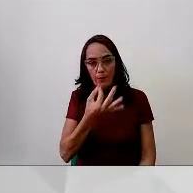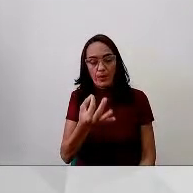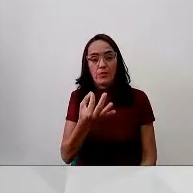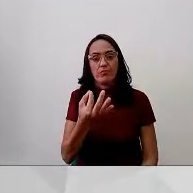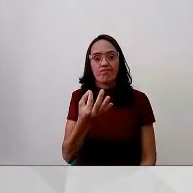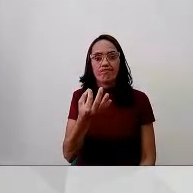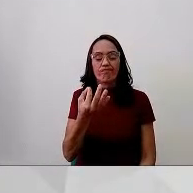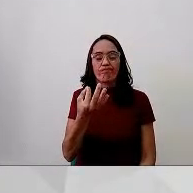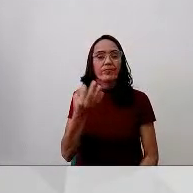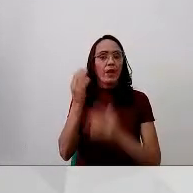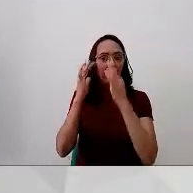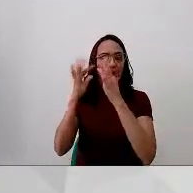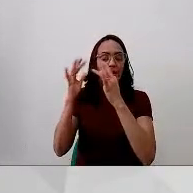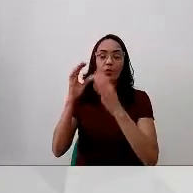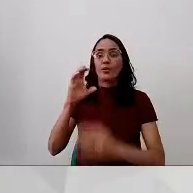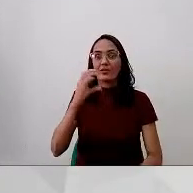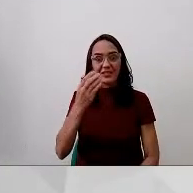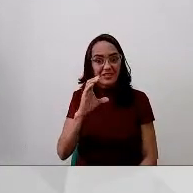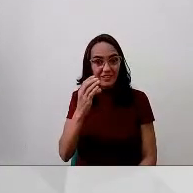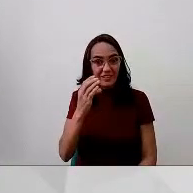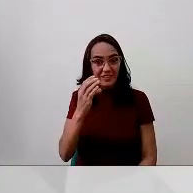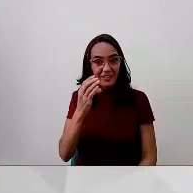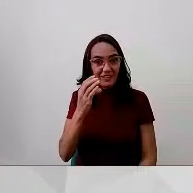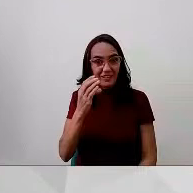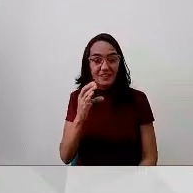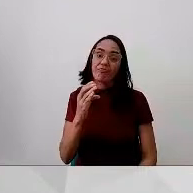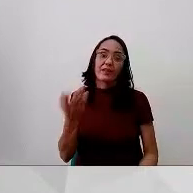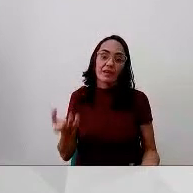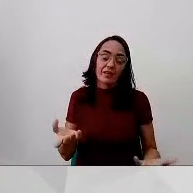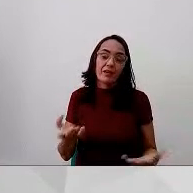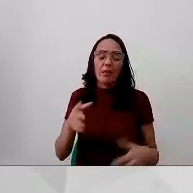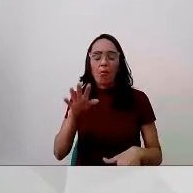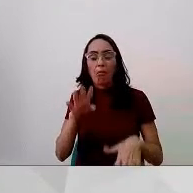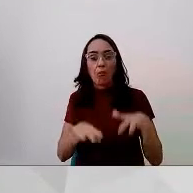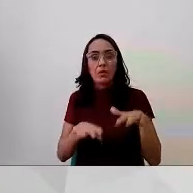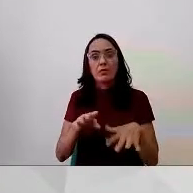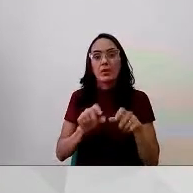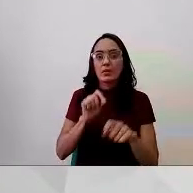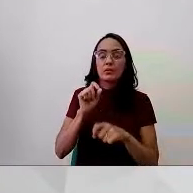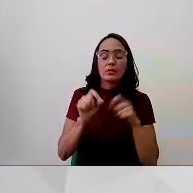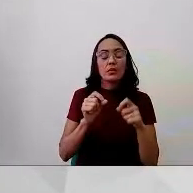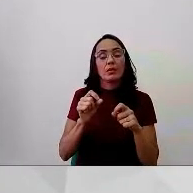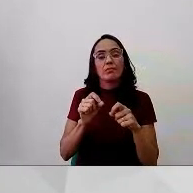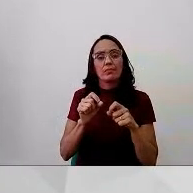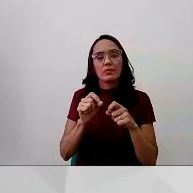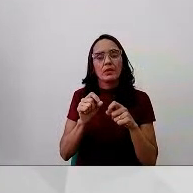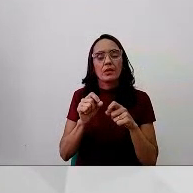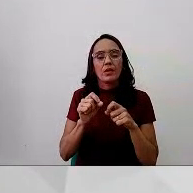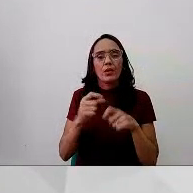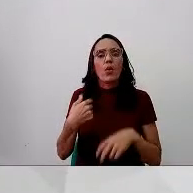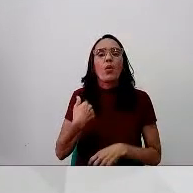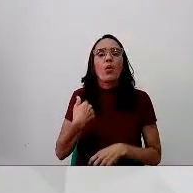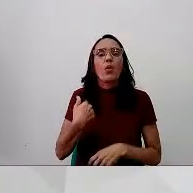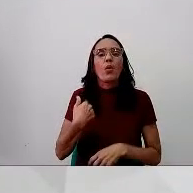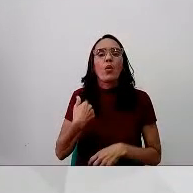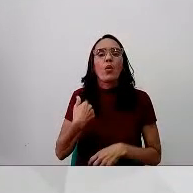trás, mais ou menos como o que ocorre no cérebro, né?